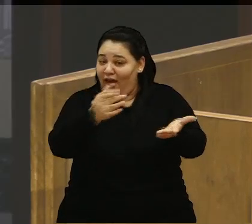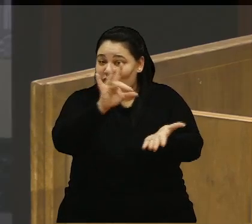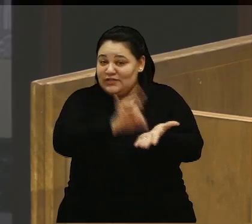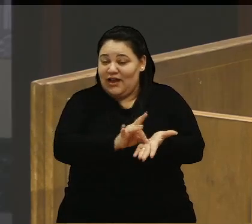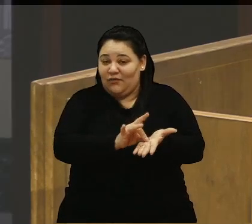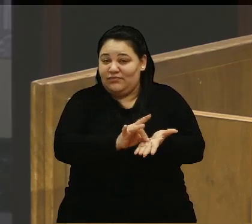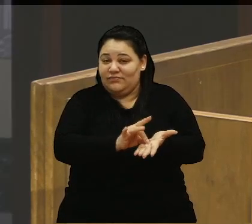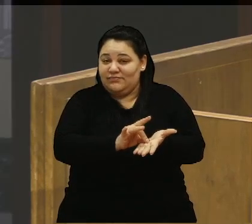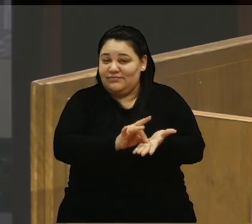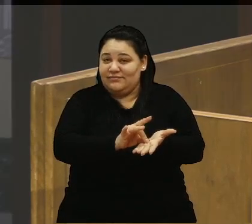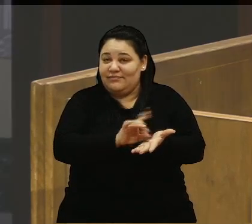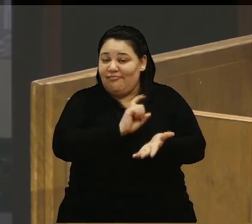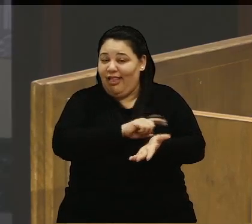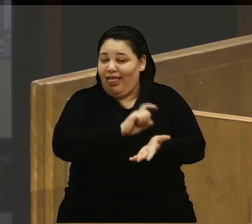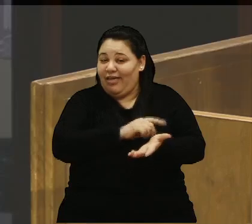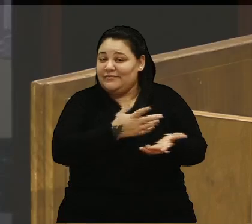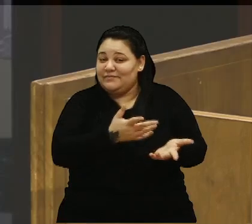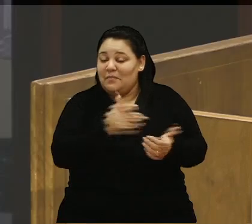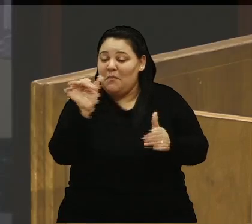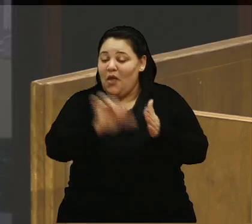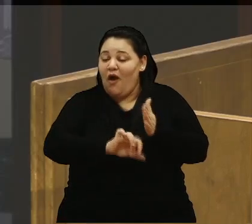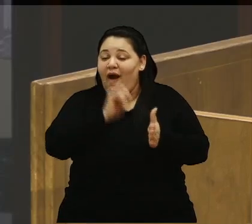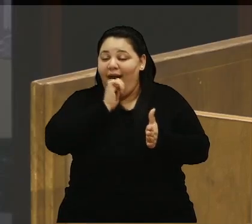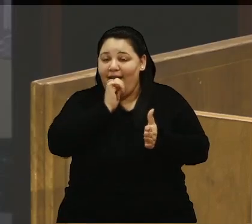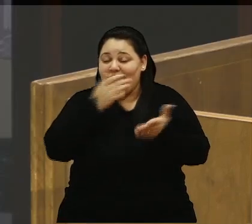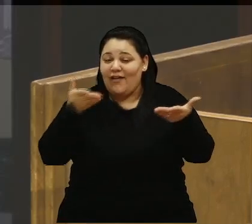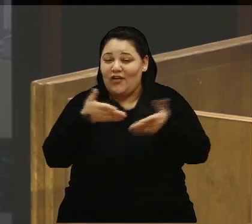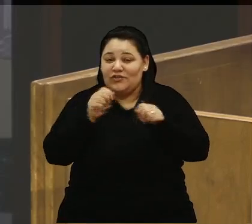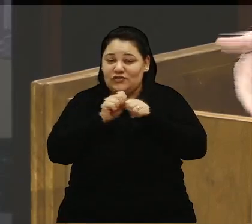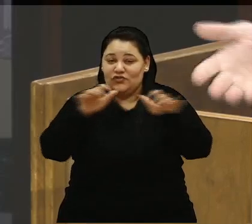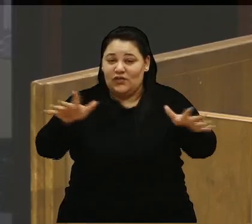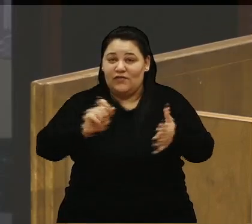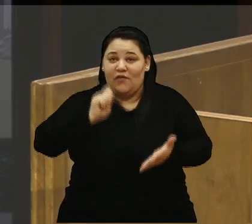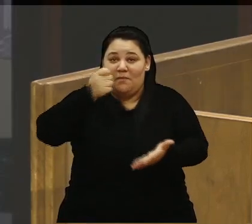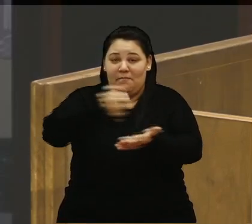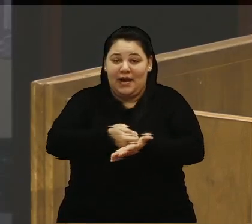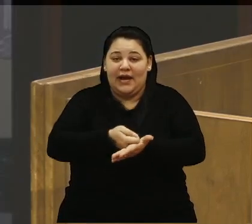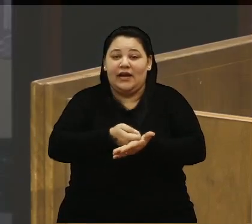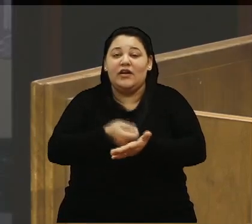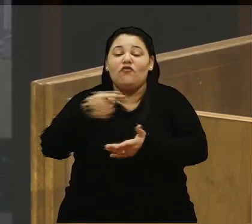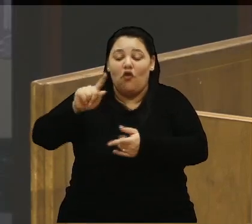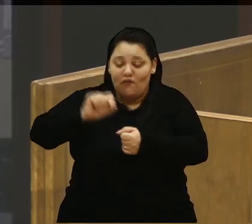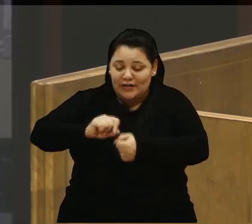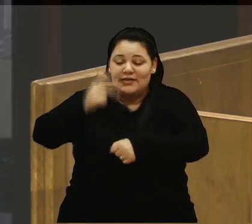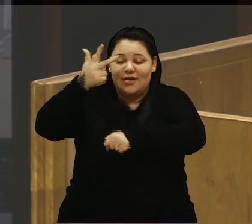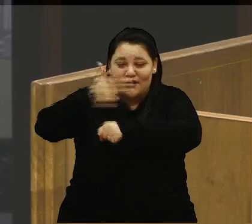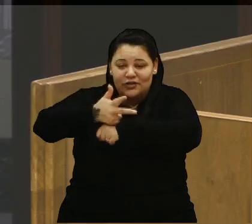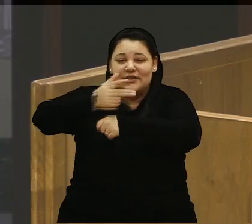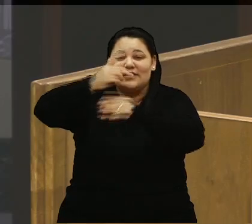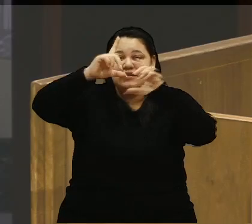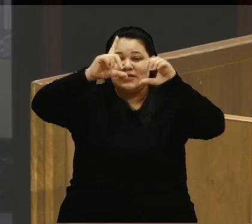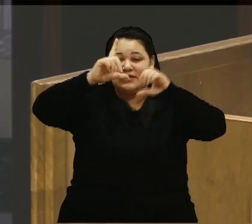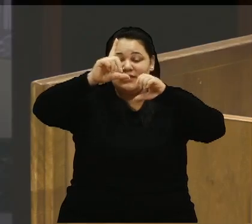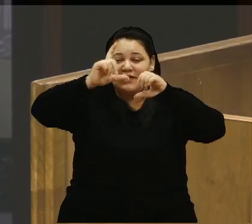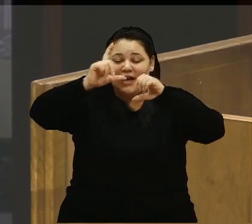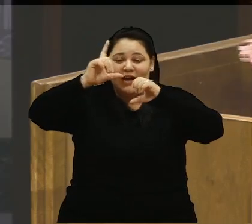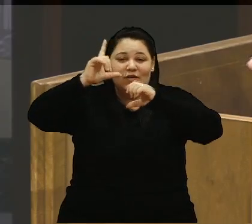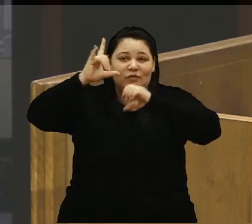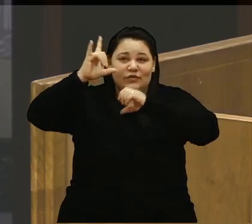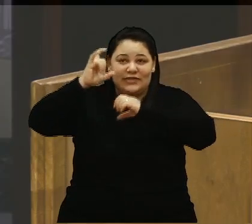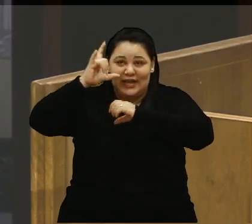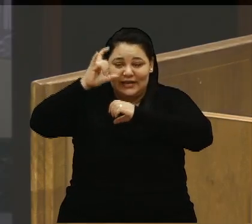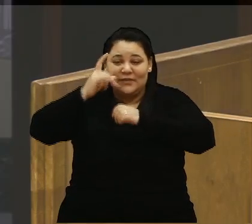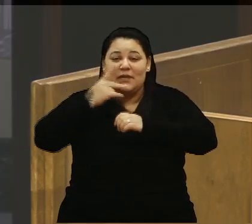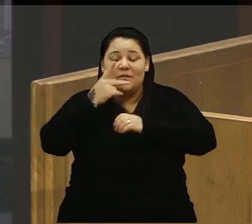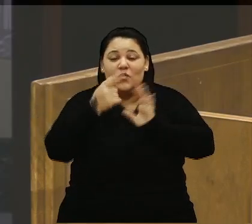coisa, pior ainda. Agora nós vamos publicar e vamos pagar, vamos fazer tráfego pago desse vídeo para mostrar que o Antônio Feldman é um